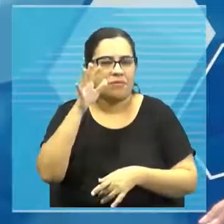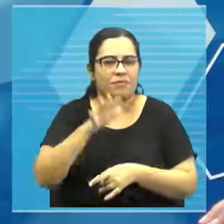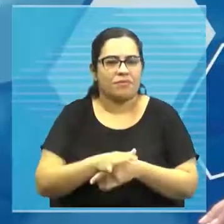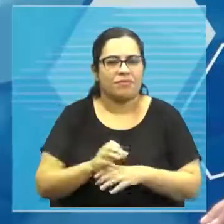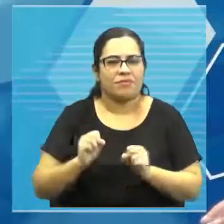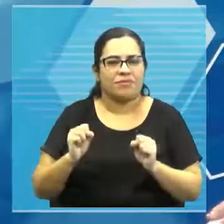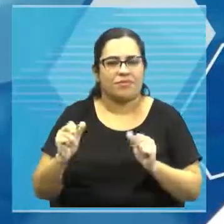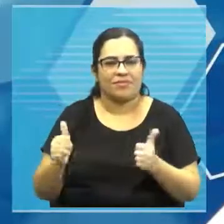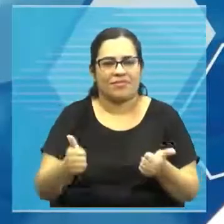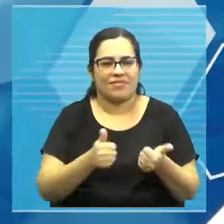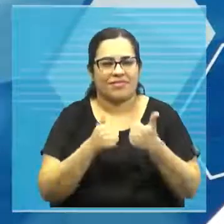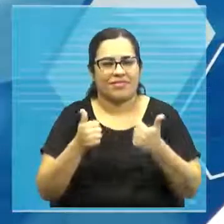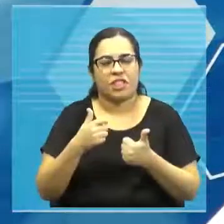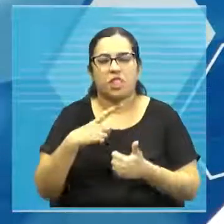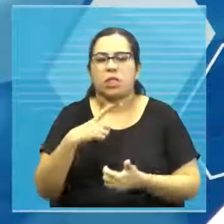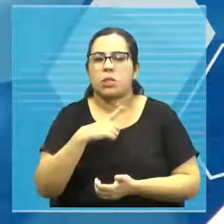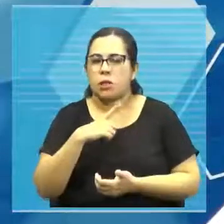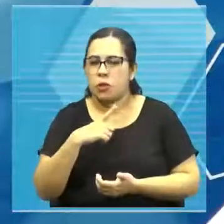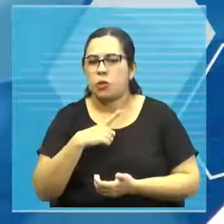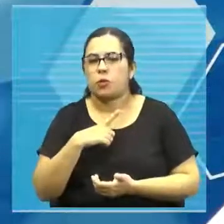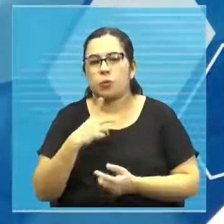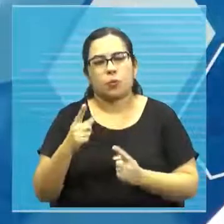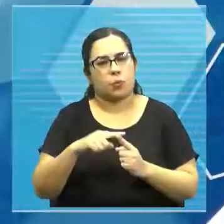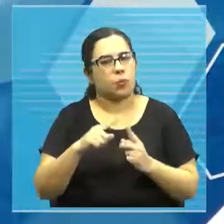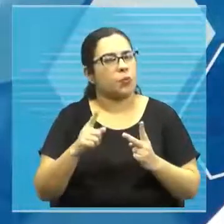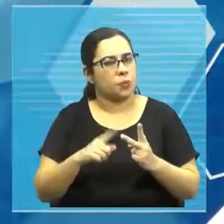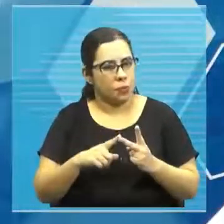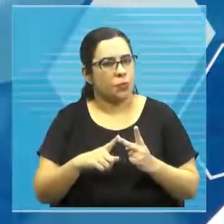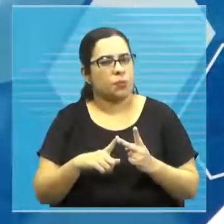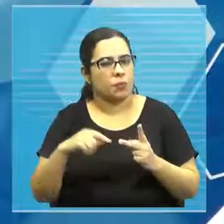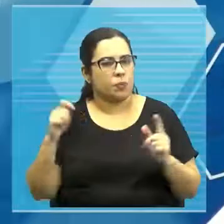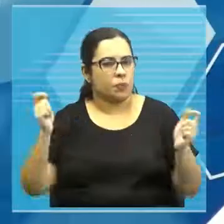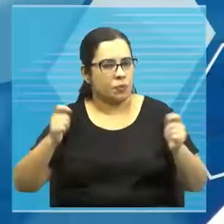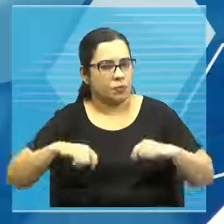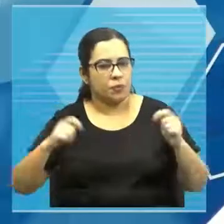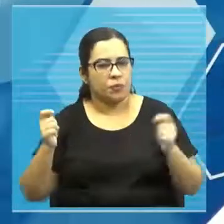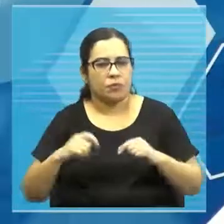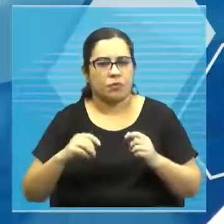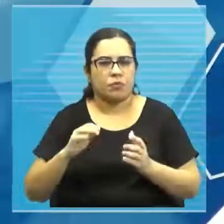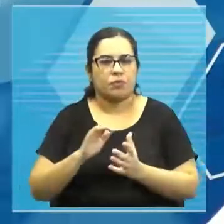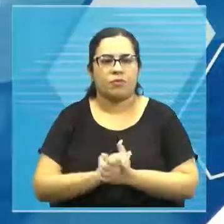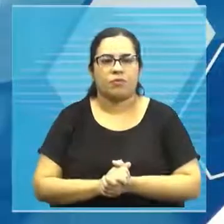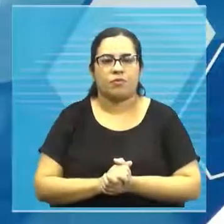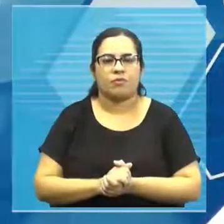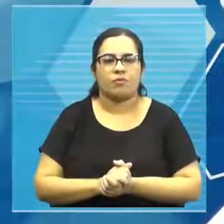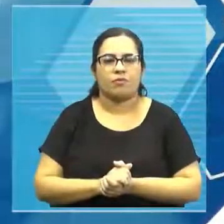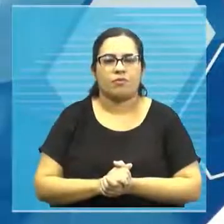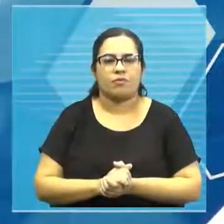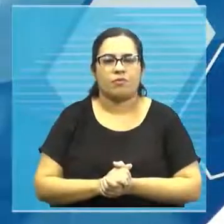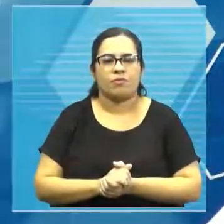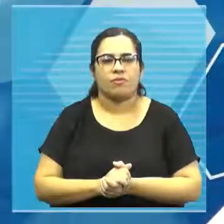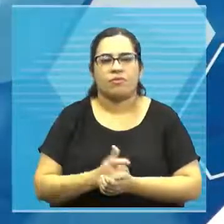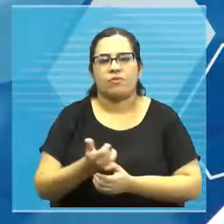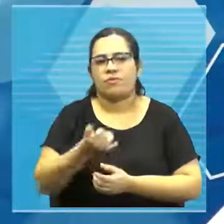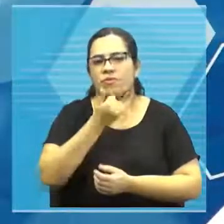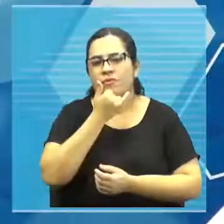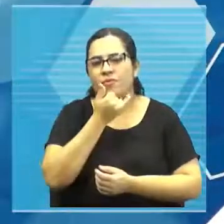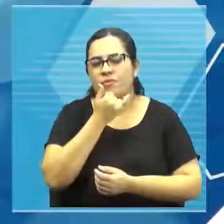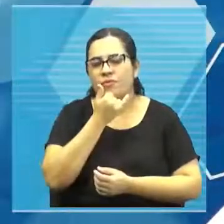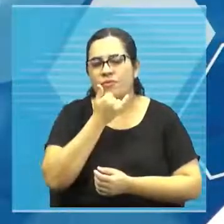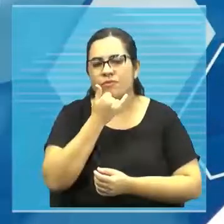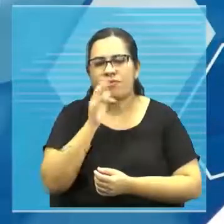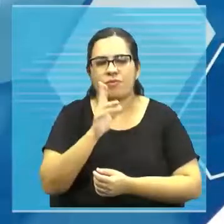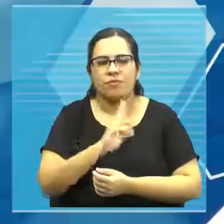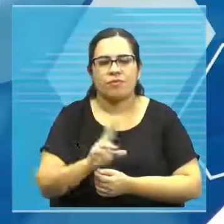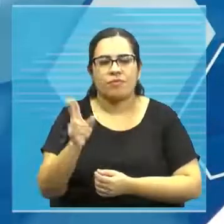câmbio câmbio não é porque nós temos dois canais aqui com a Lagoa de São Francisco Aliás não